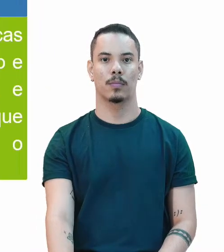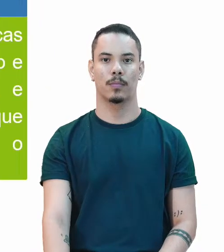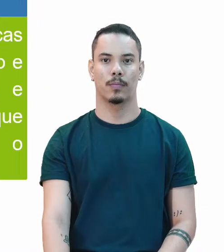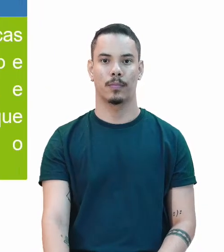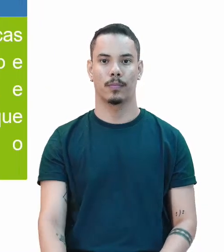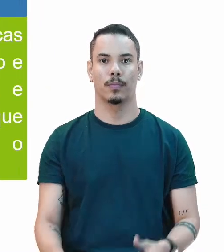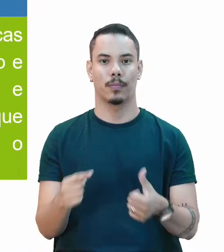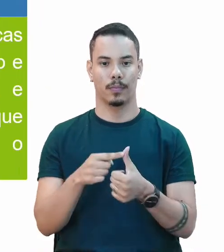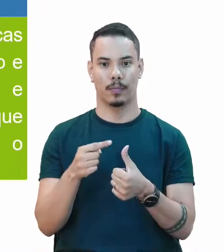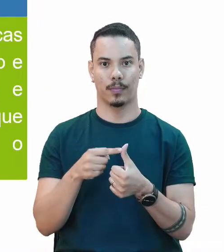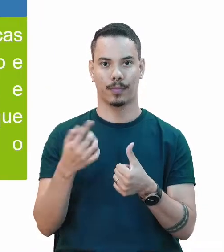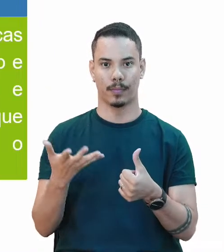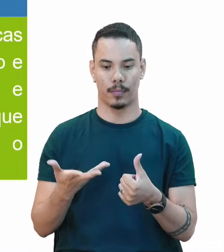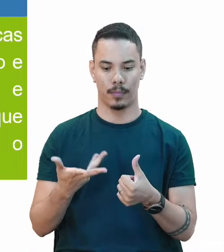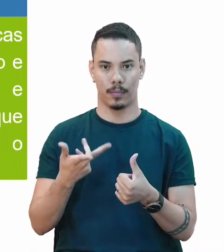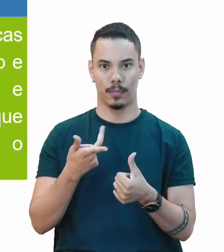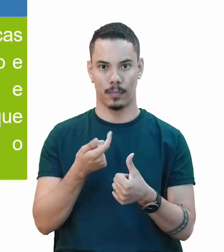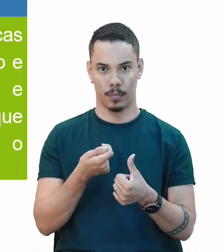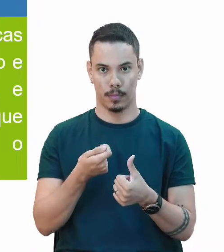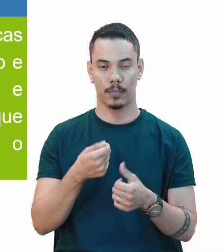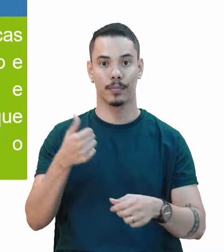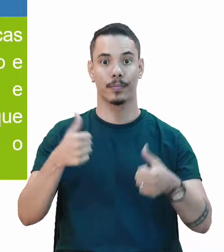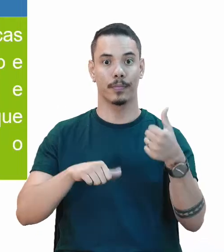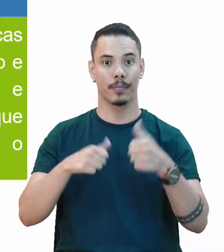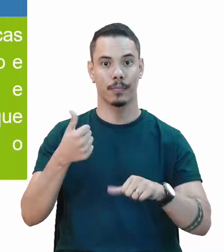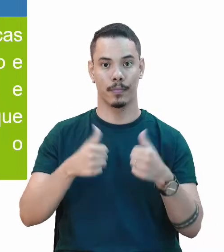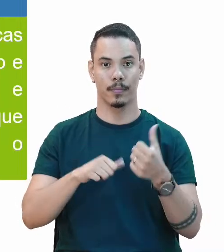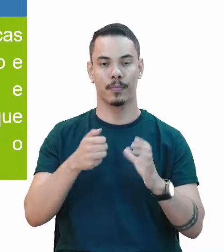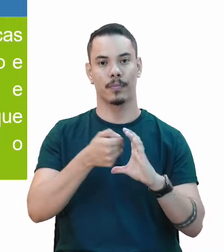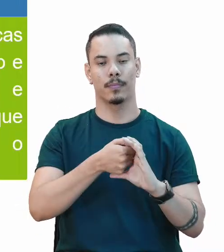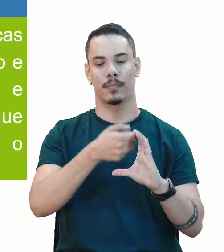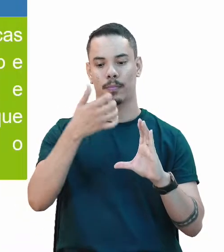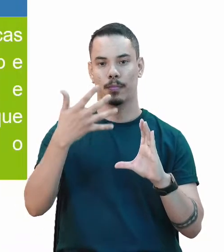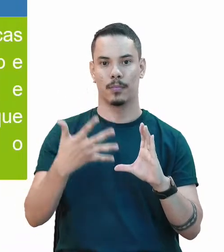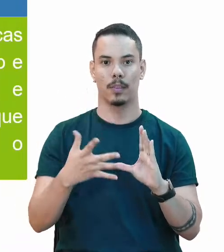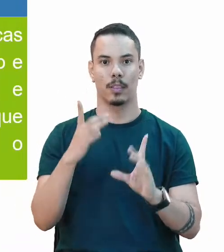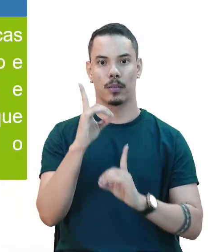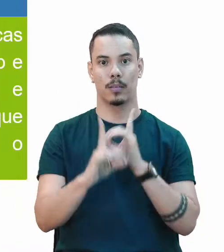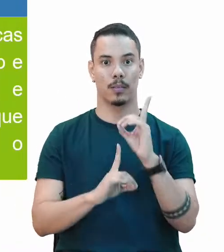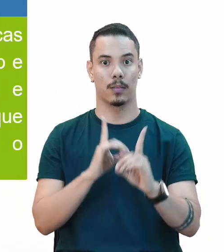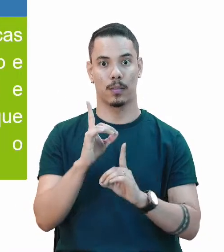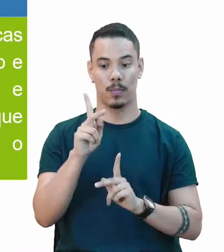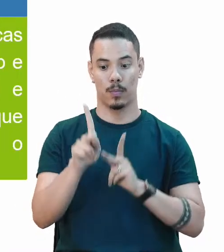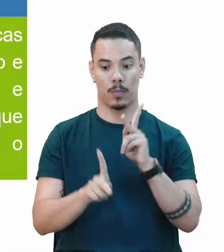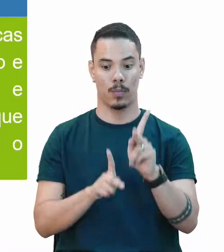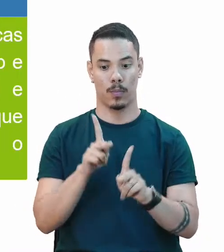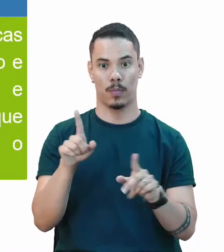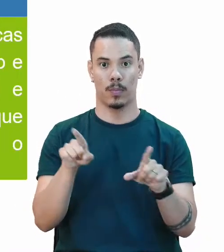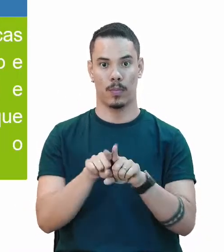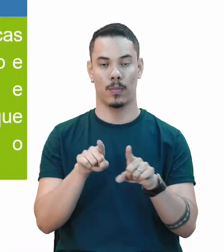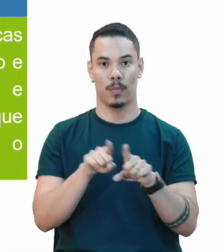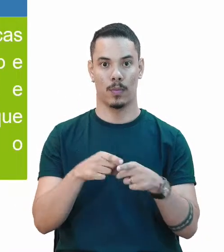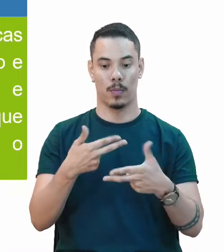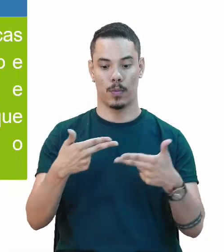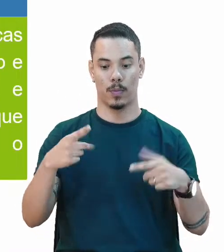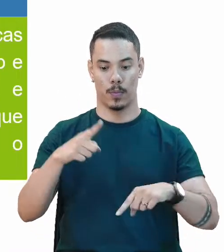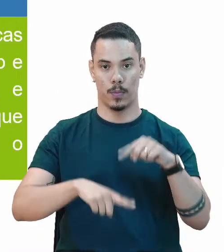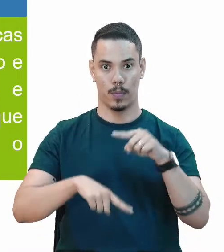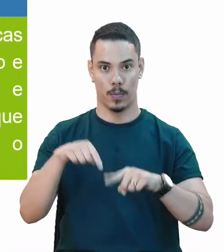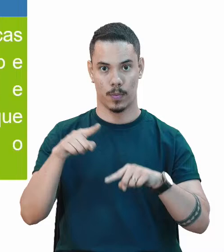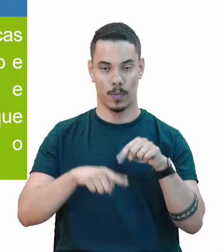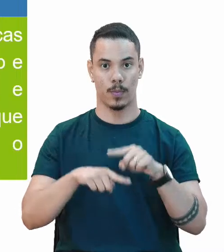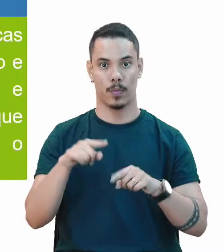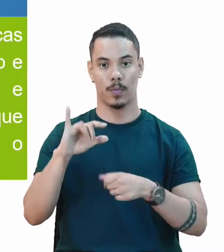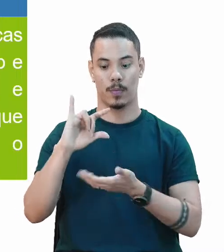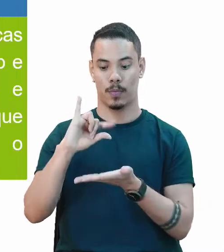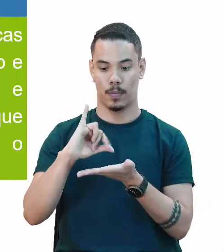Habilidade 1. Analisar e caracterizar a dinâmica das populações, das mercadorias e do capital